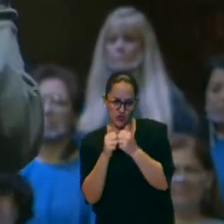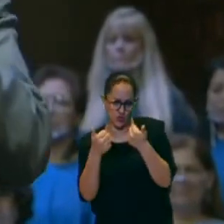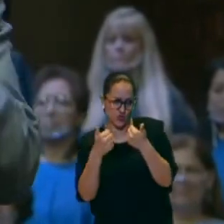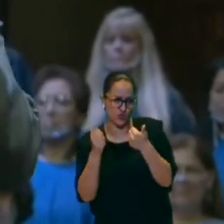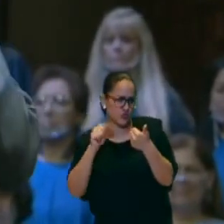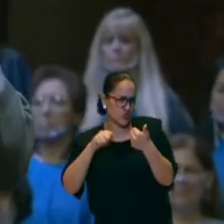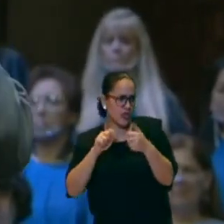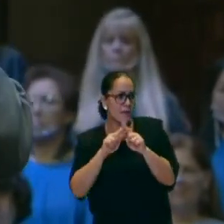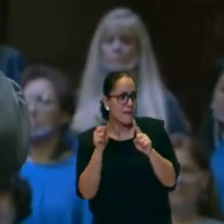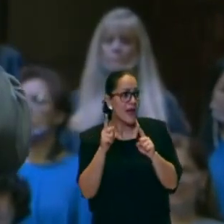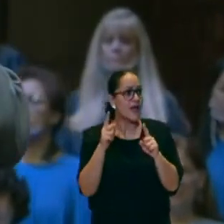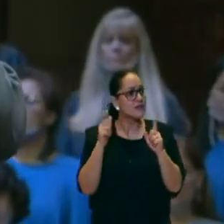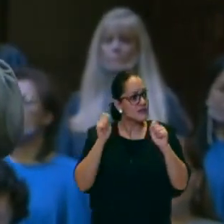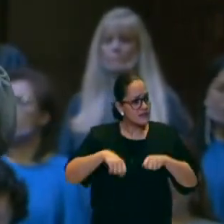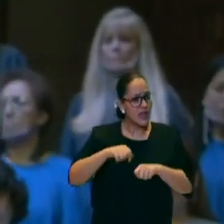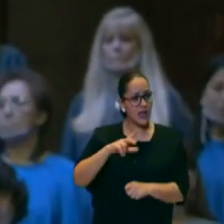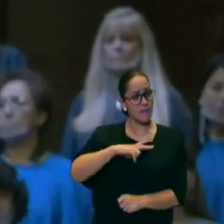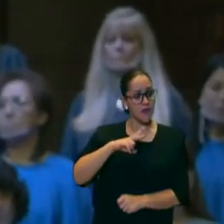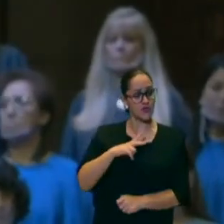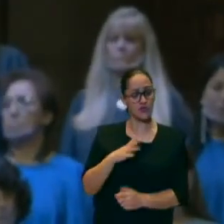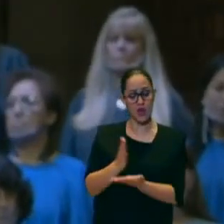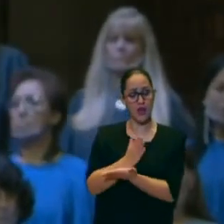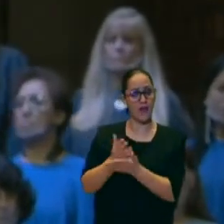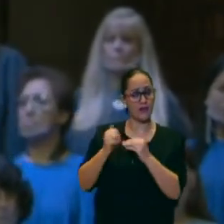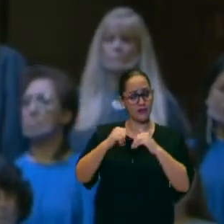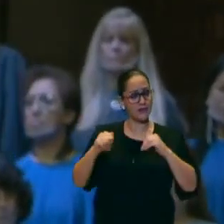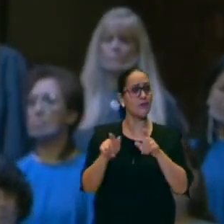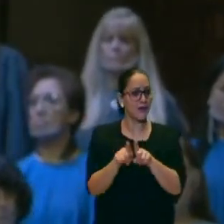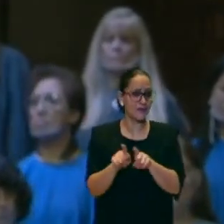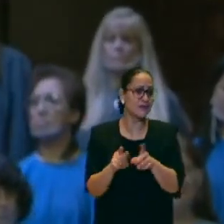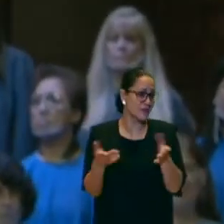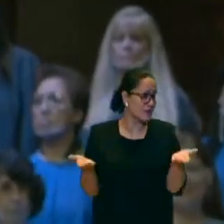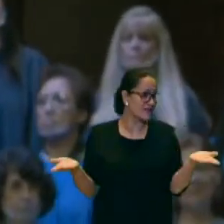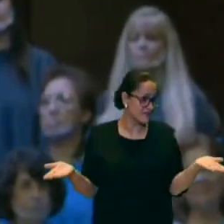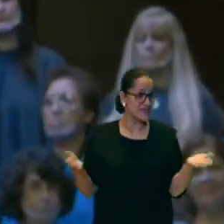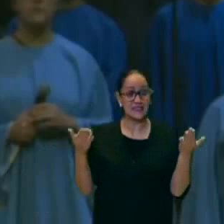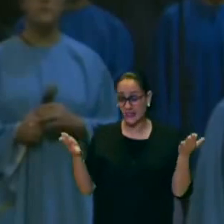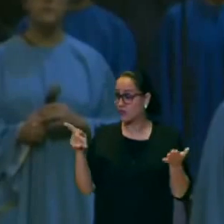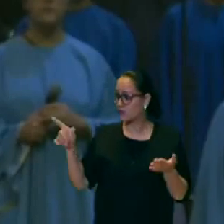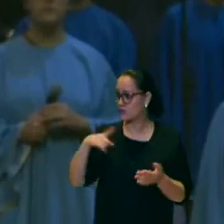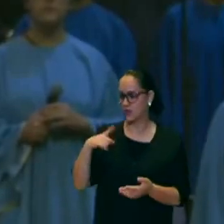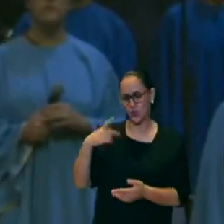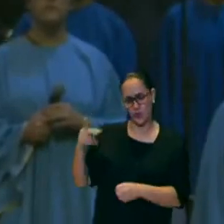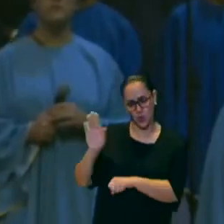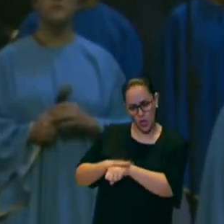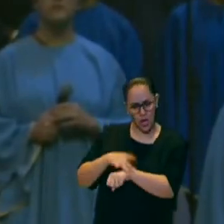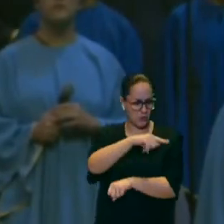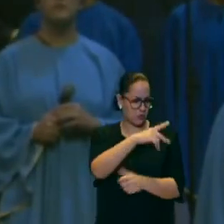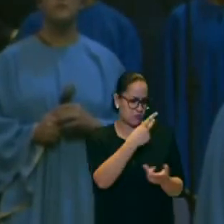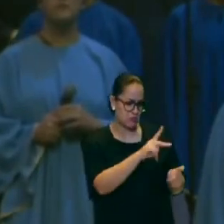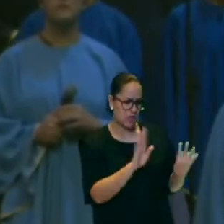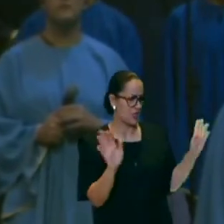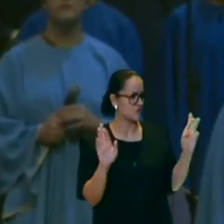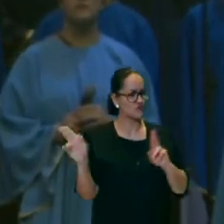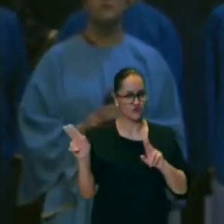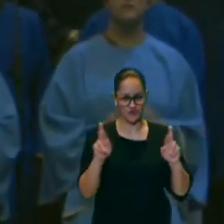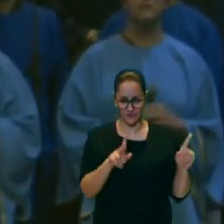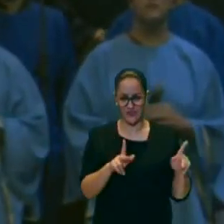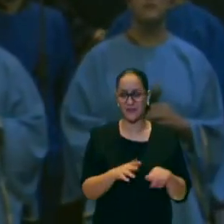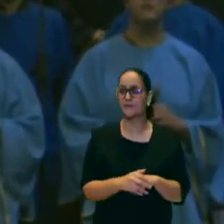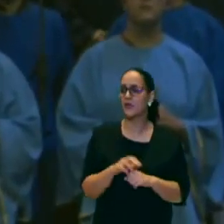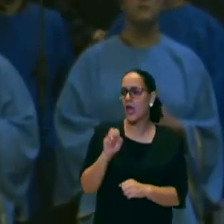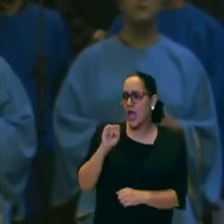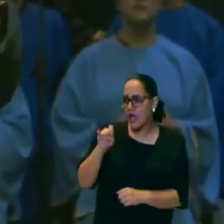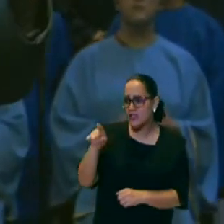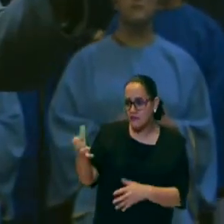mas primeiro a gente desenvolve o nosso encontro pessoal com Jesus, tá? Então você vai ter o seu horário, o seu momento com Deus, tá? Se